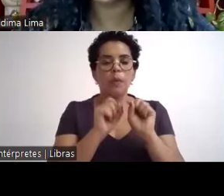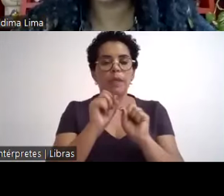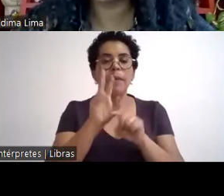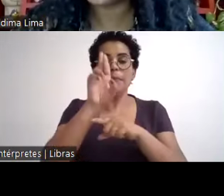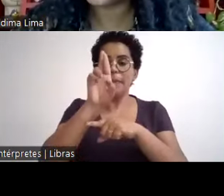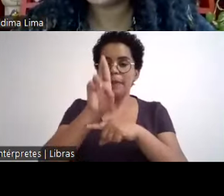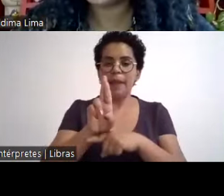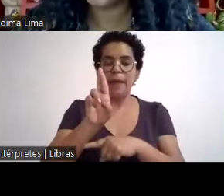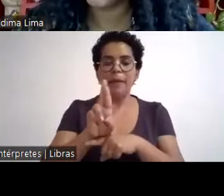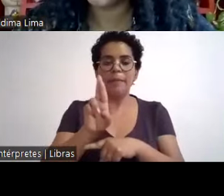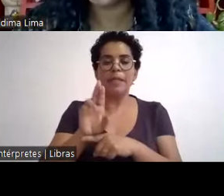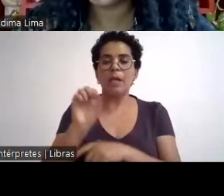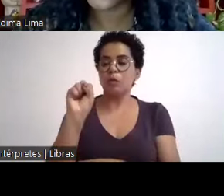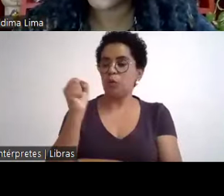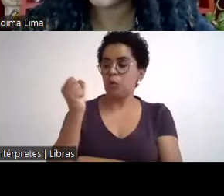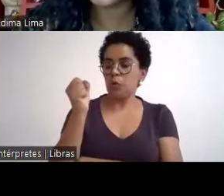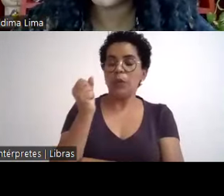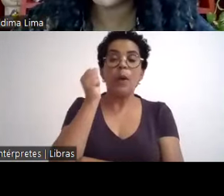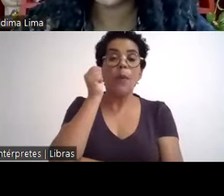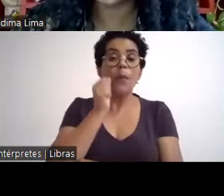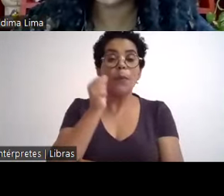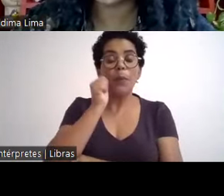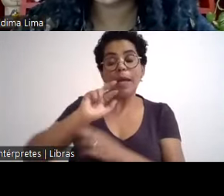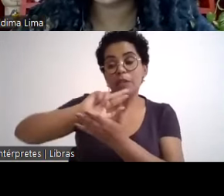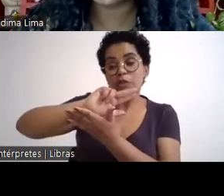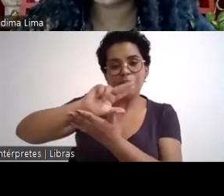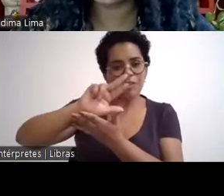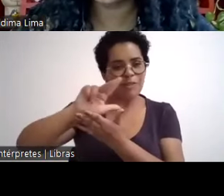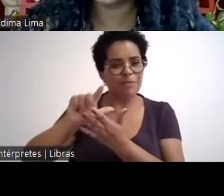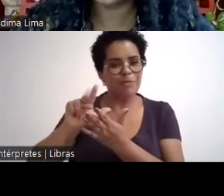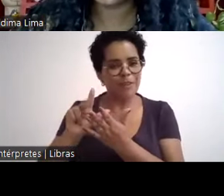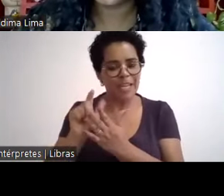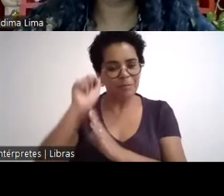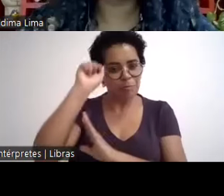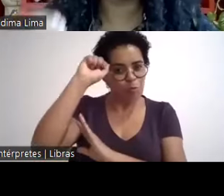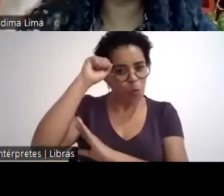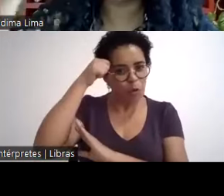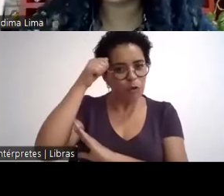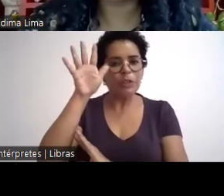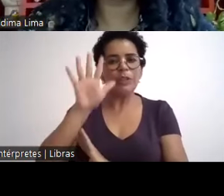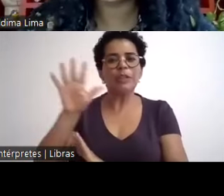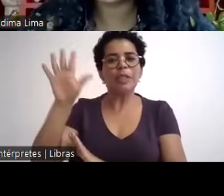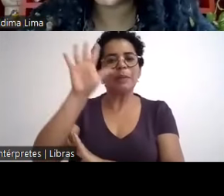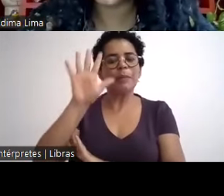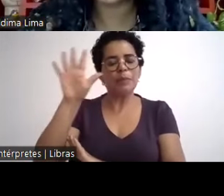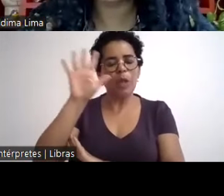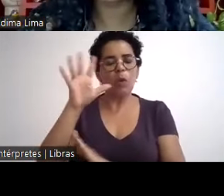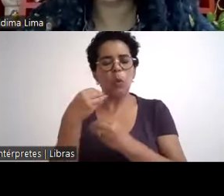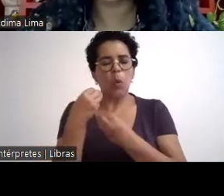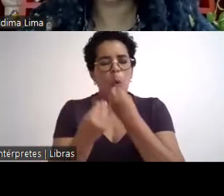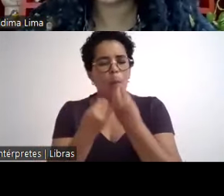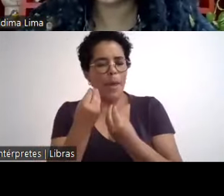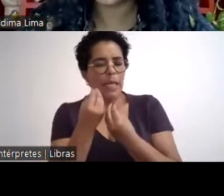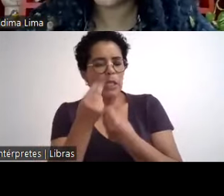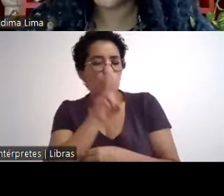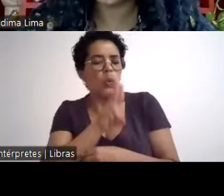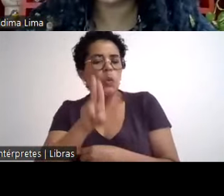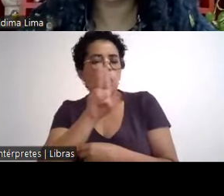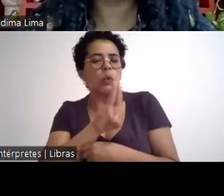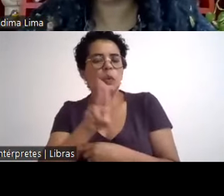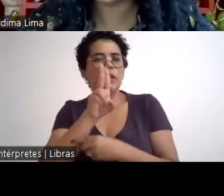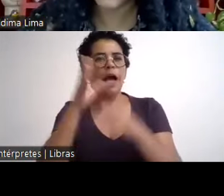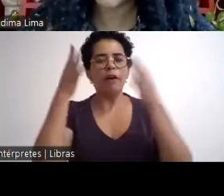de 8 mulheres de diferentes etnias do continente africano, a forma como elas utilizavam o